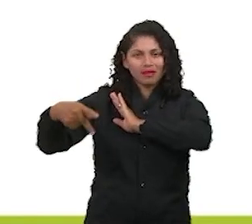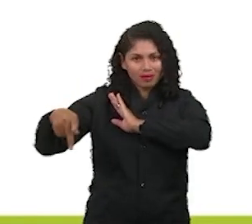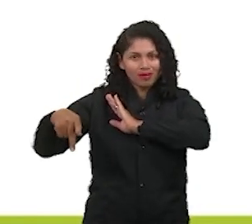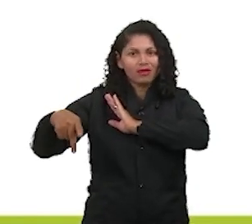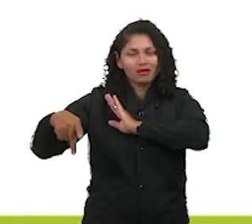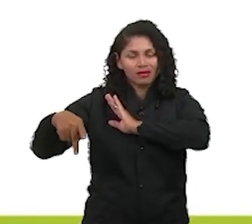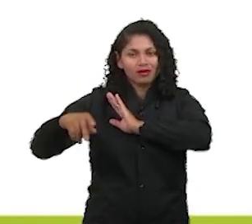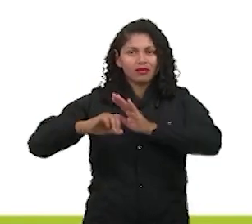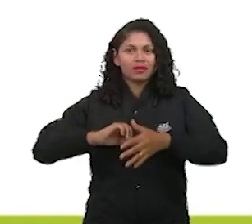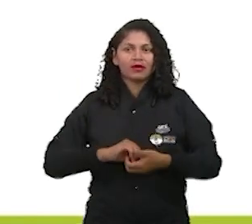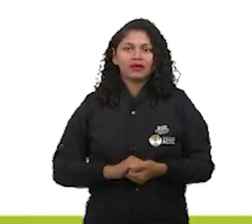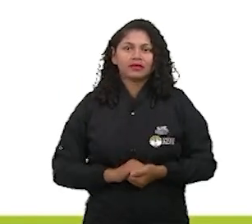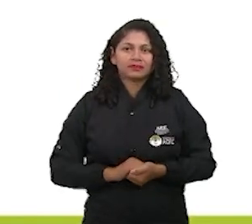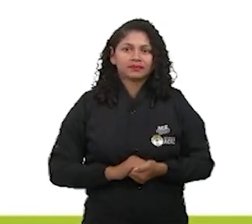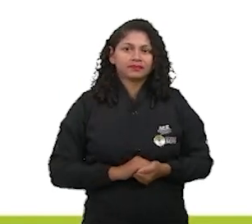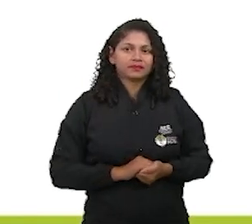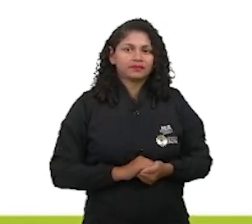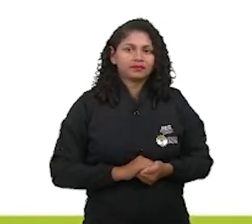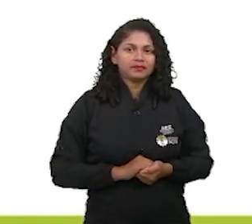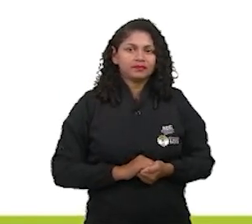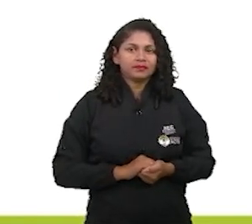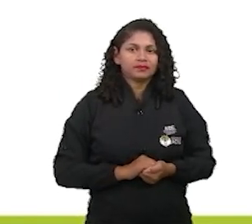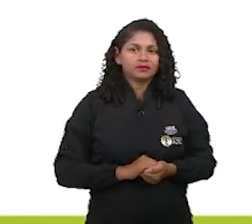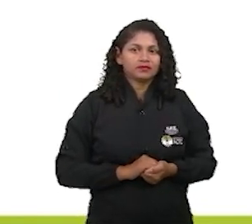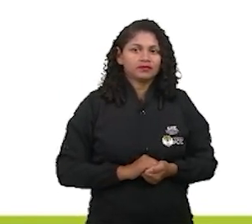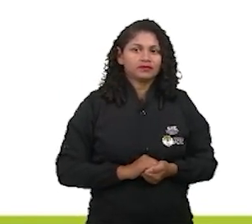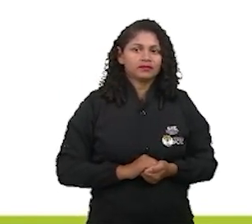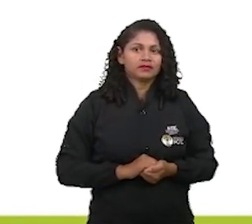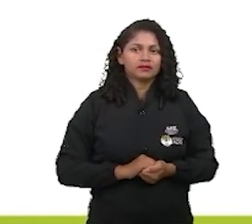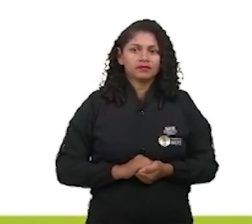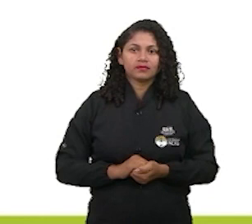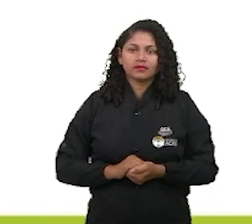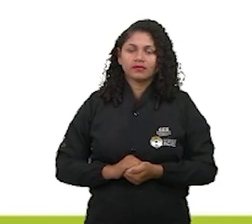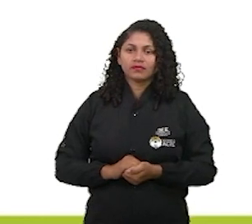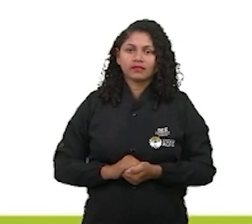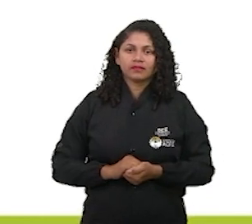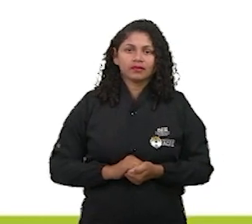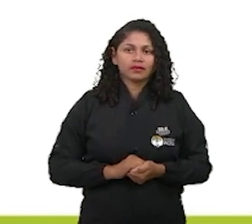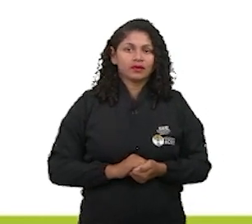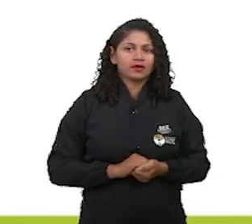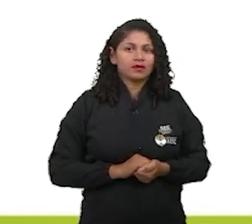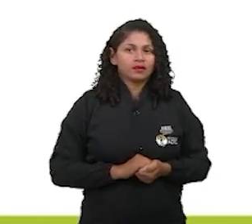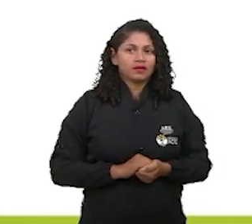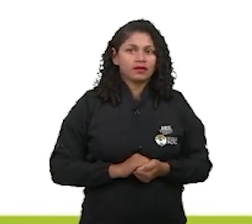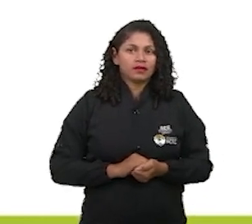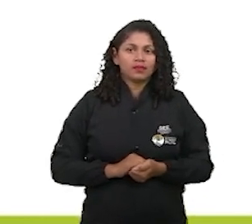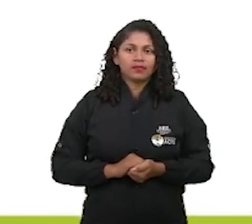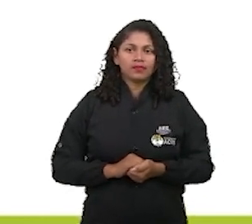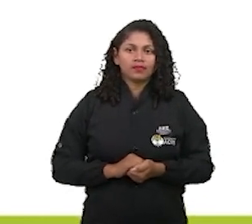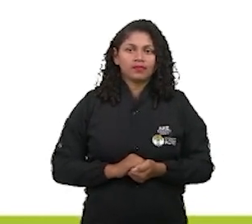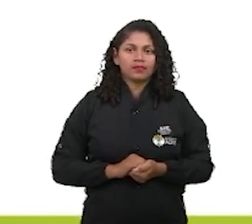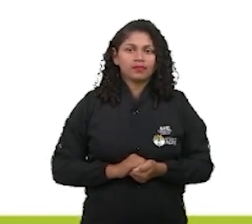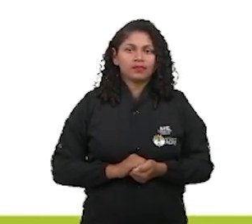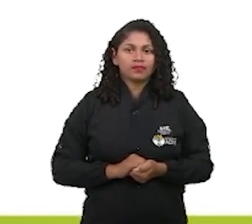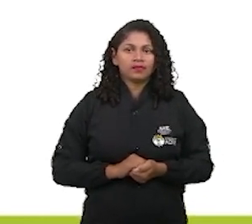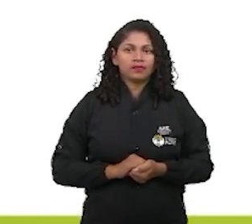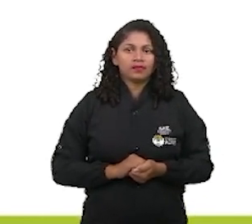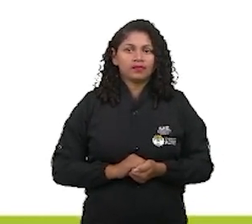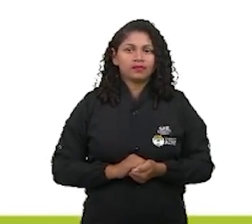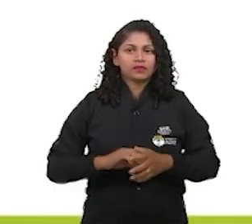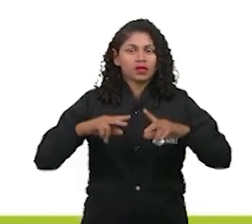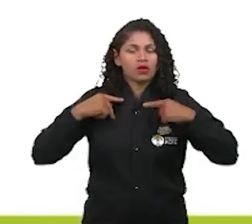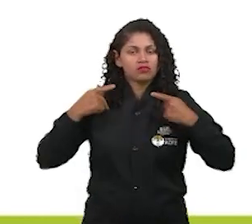Questão da condição humana. Inclusive, um dos quintanares, né? A